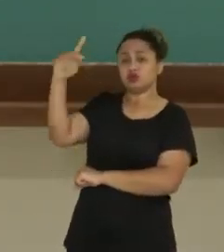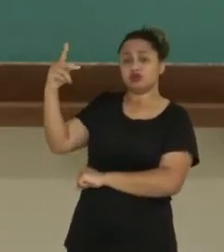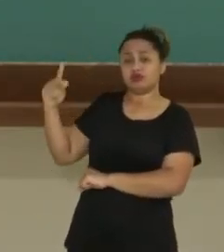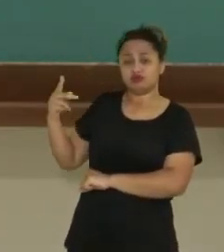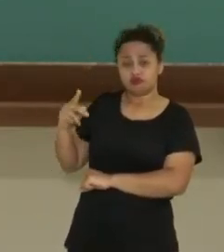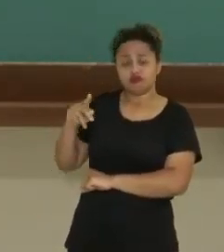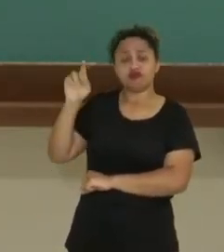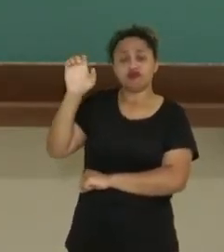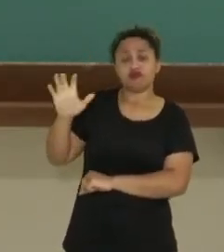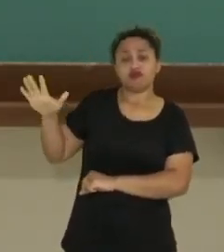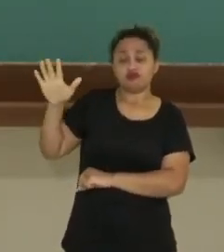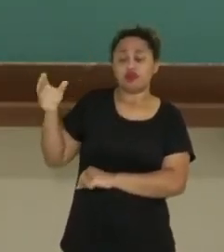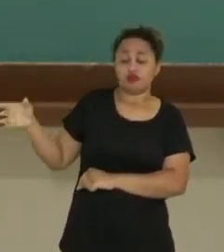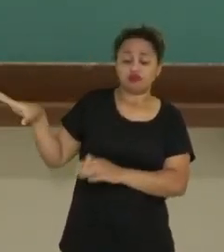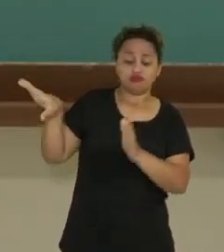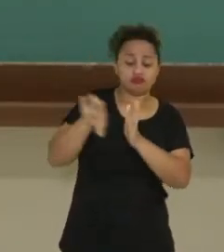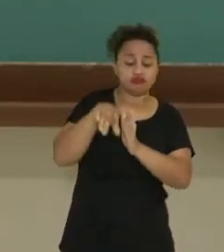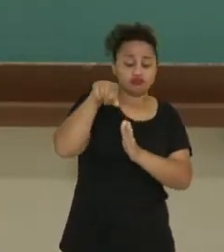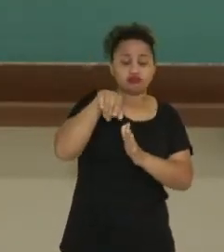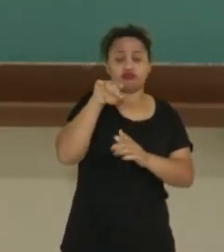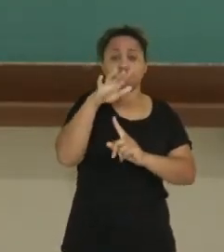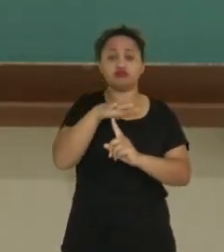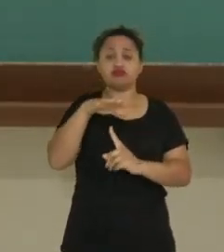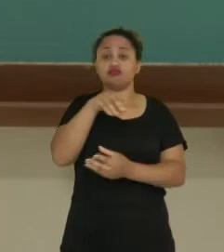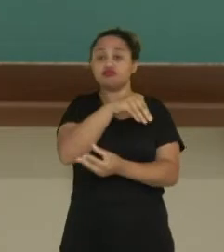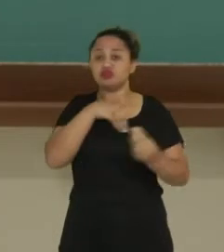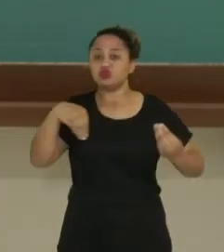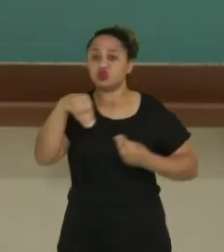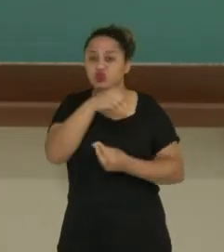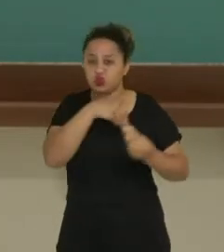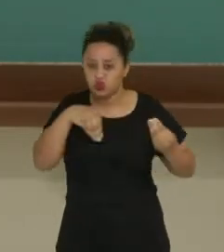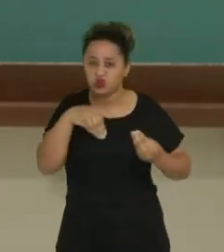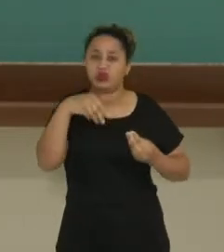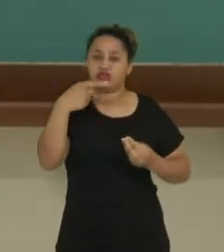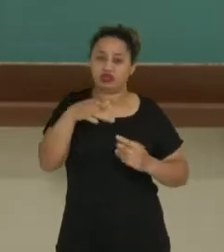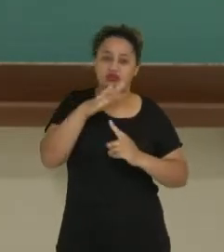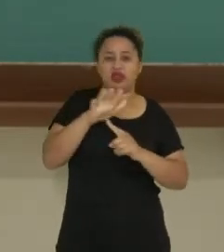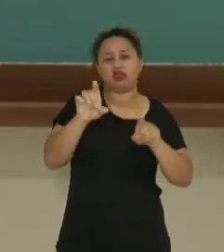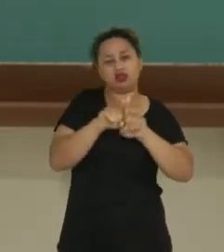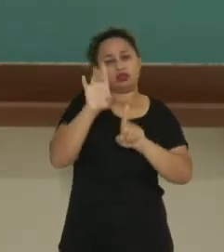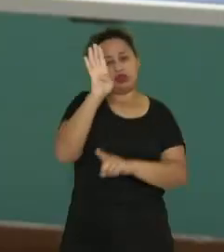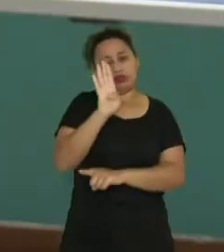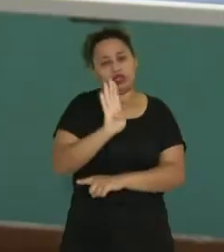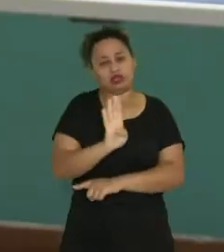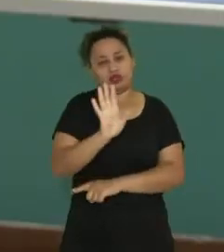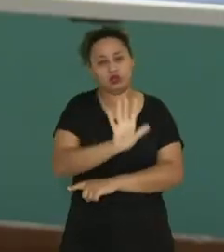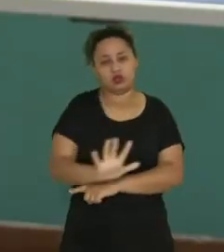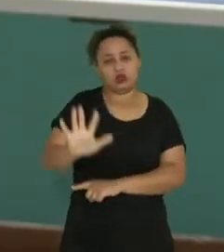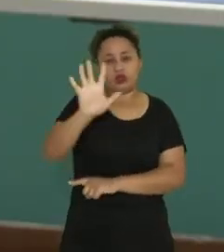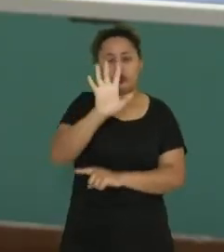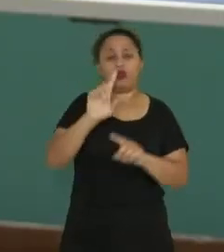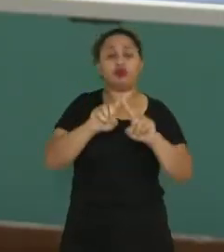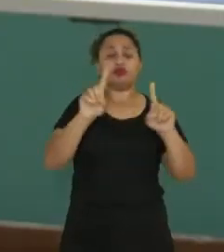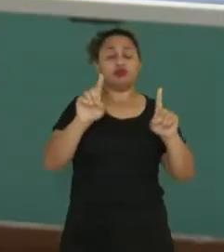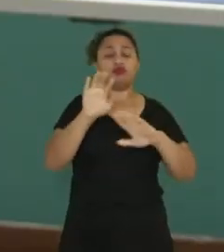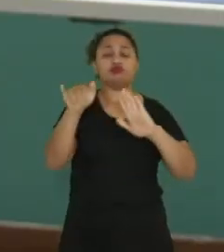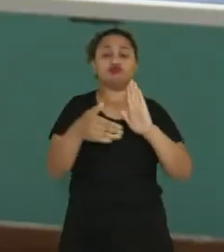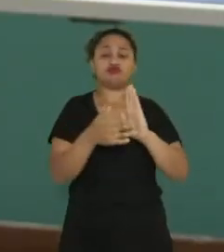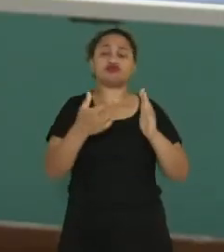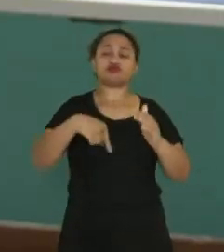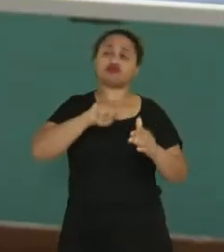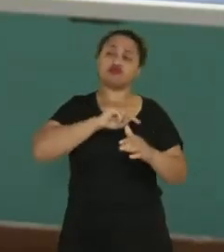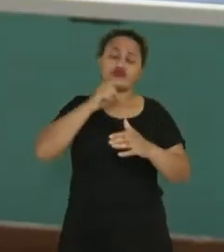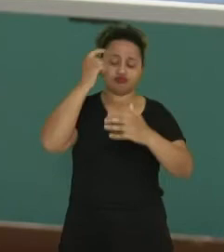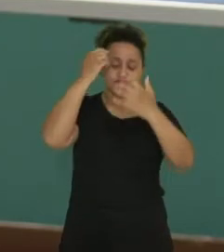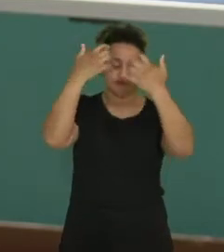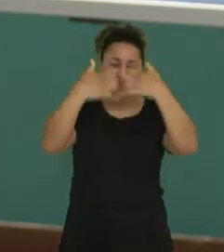essa miscigenação aqui no Paraná e no Brasil como um todo, né? Então a gente tem toda essa questão para que a gente pense também. Eu